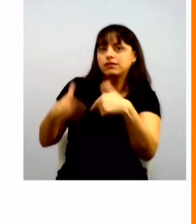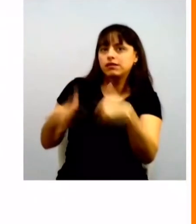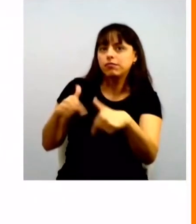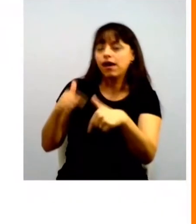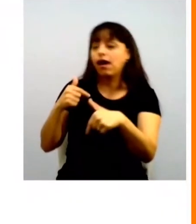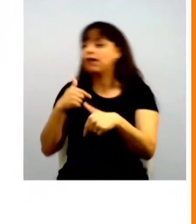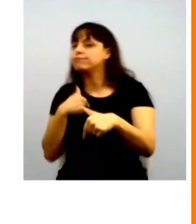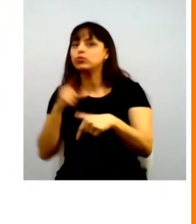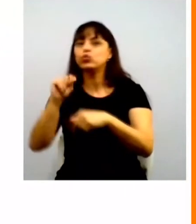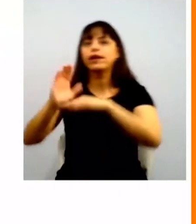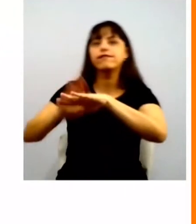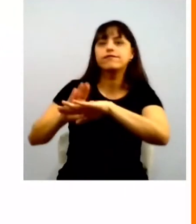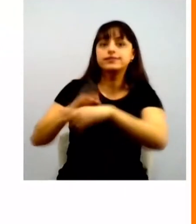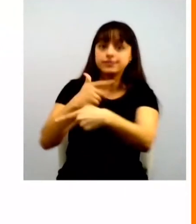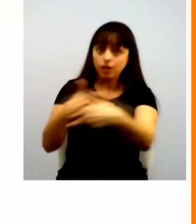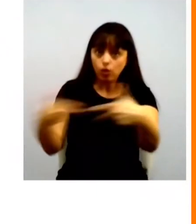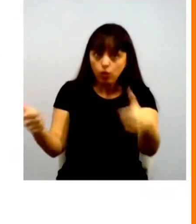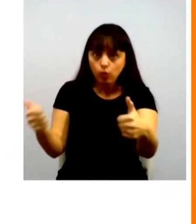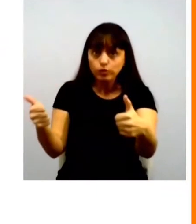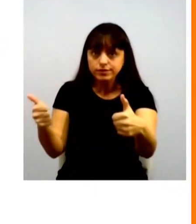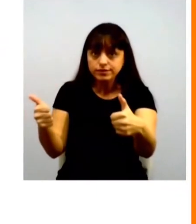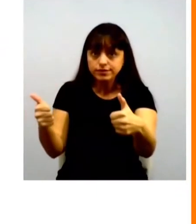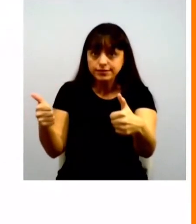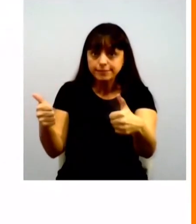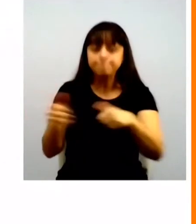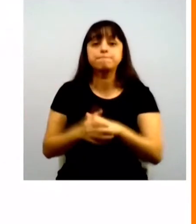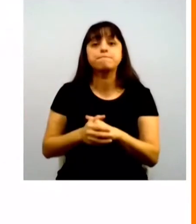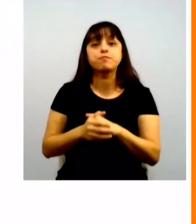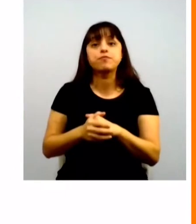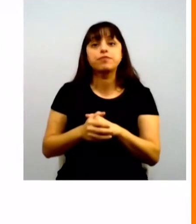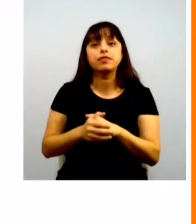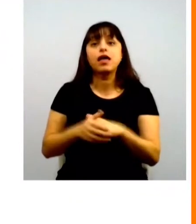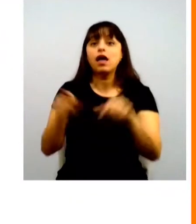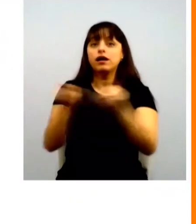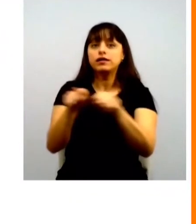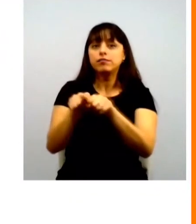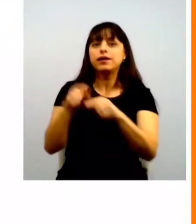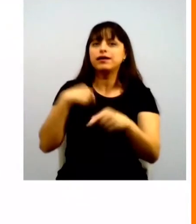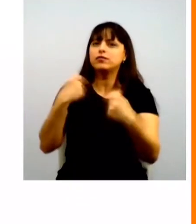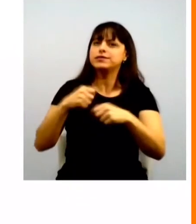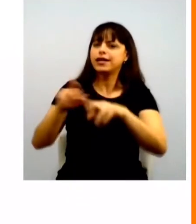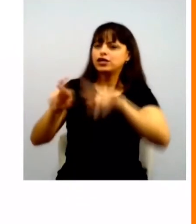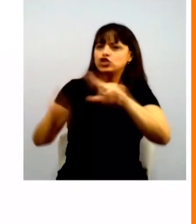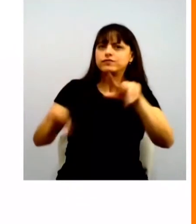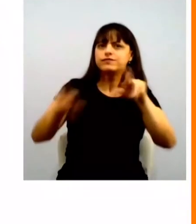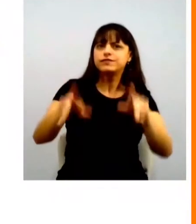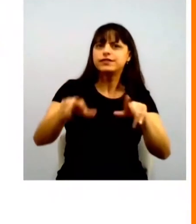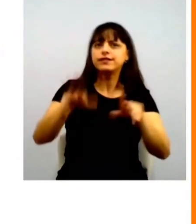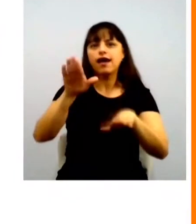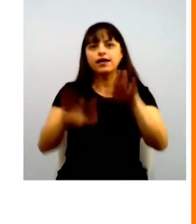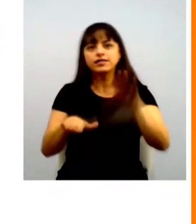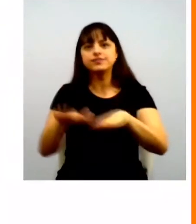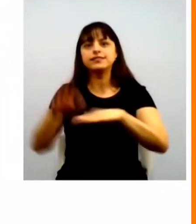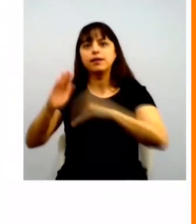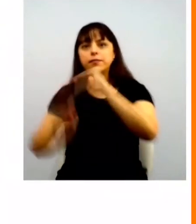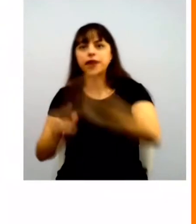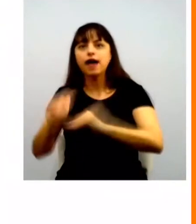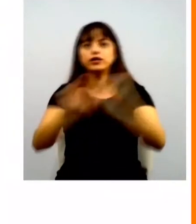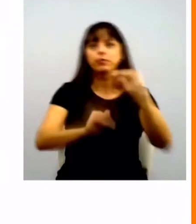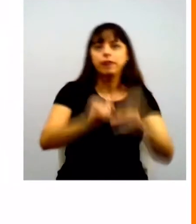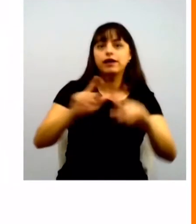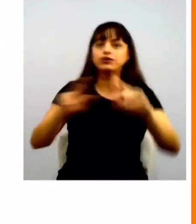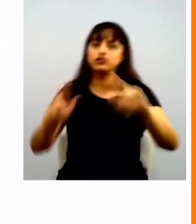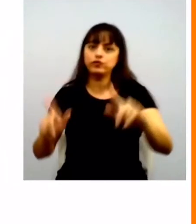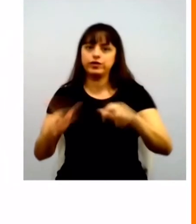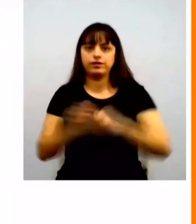diferenciar, para não fazer todo um paquete, e diferenciar coisas que têm dinâmicas diferentes. Não é o mesmo o